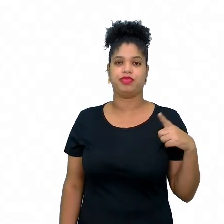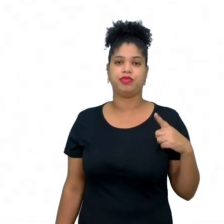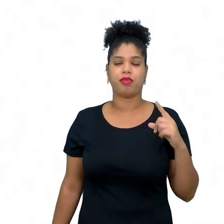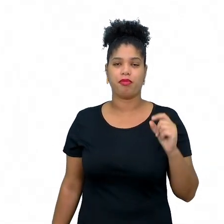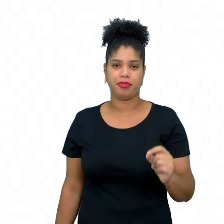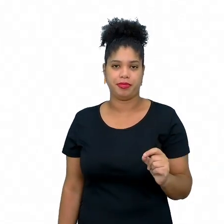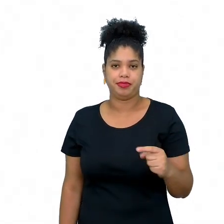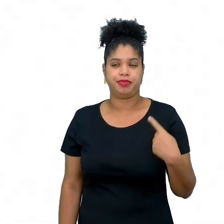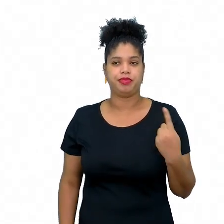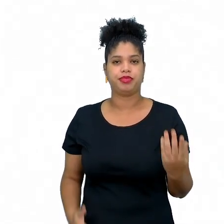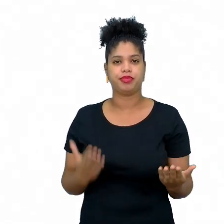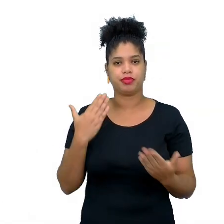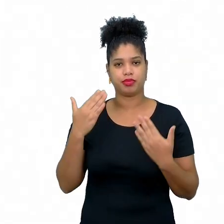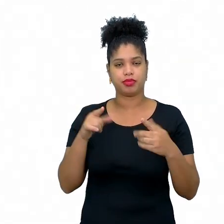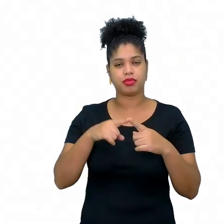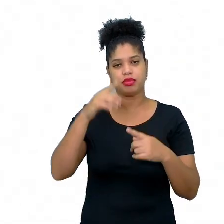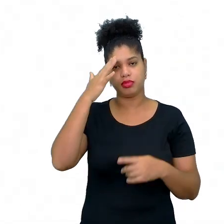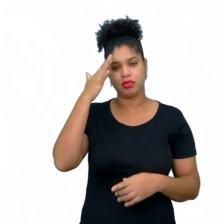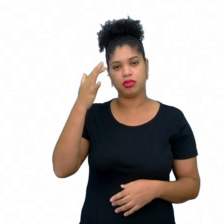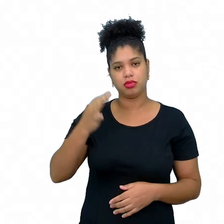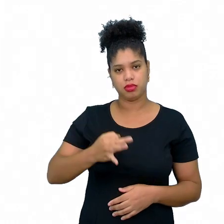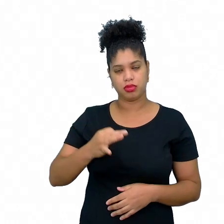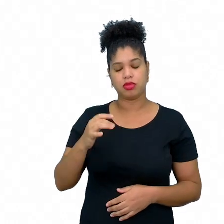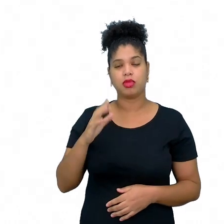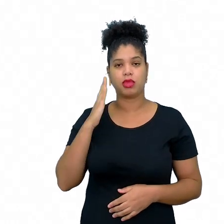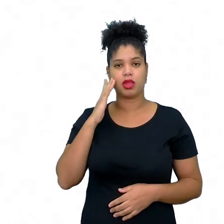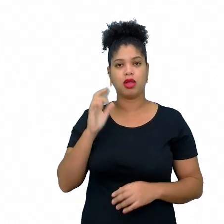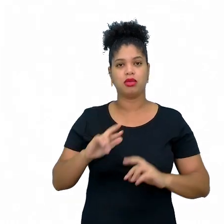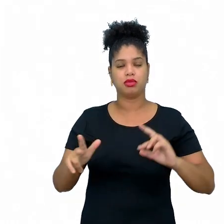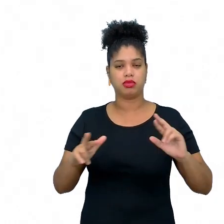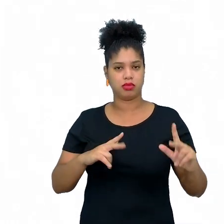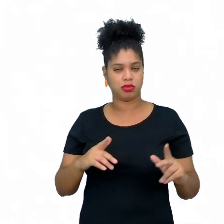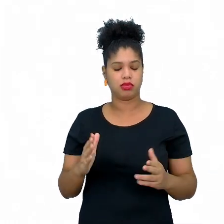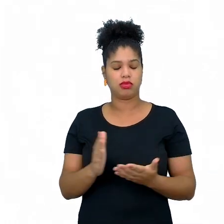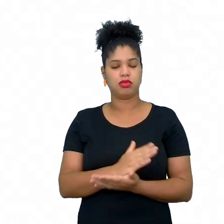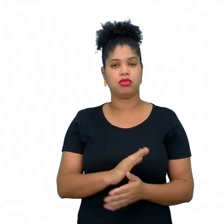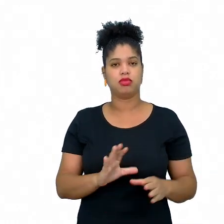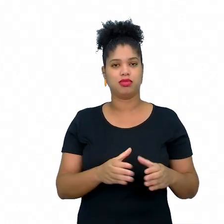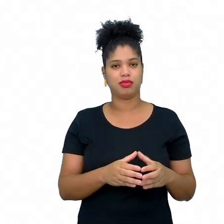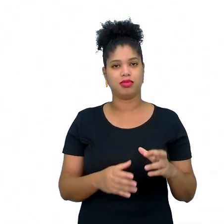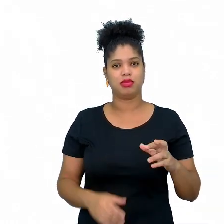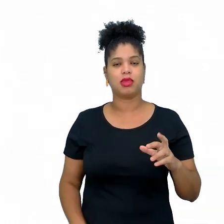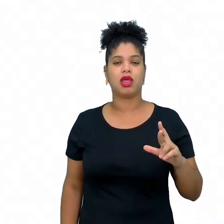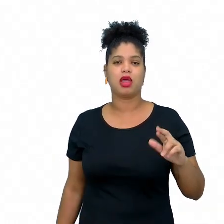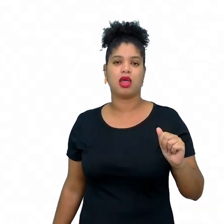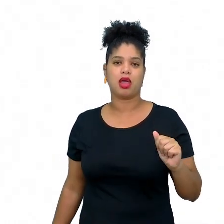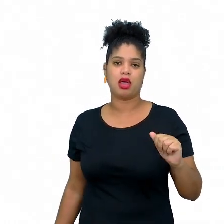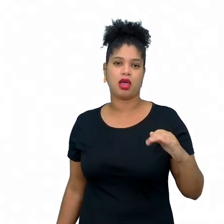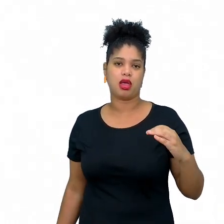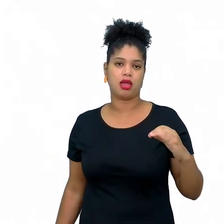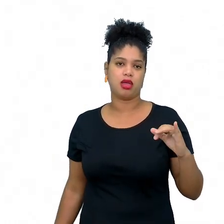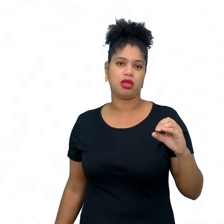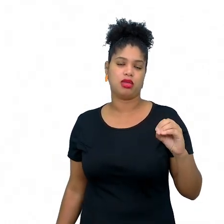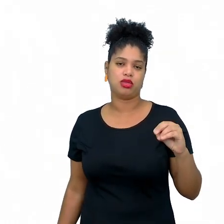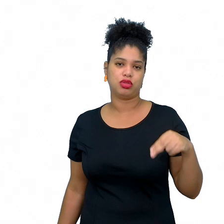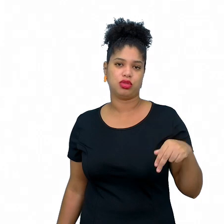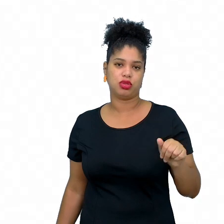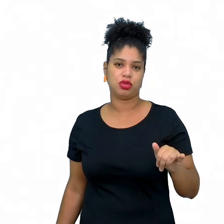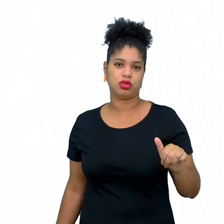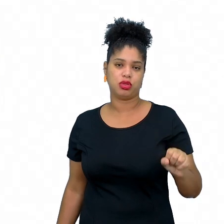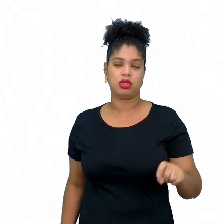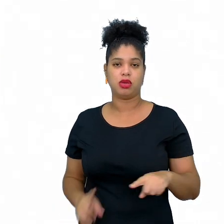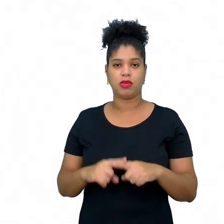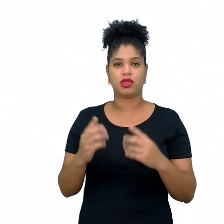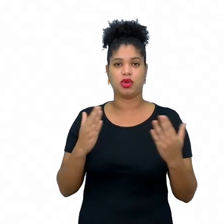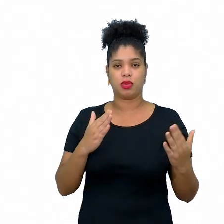que comparar e compreender as diferenças entre os racionais e irracionais. Então, eu só comparo e compreendo quando eu já